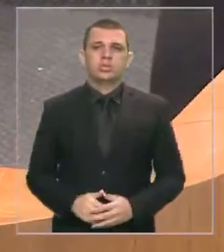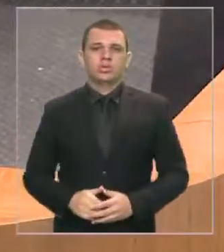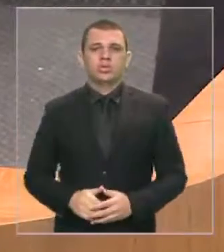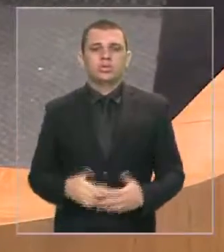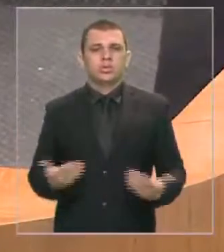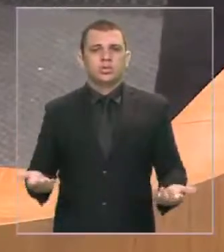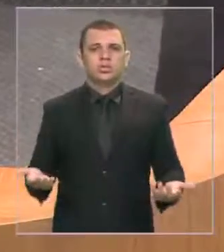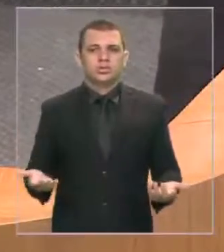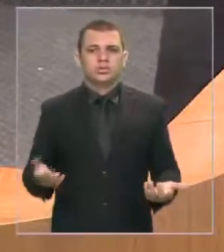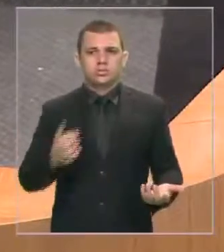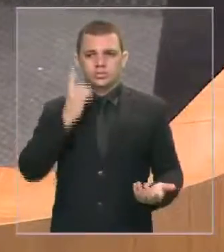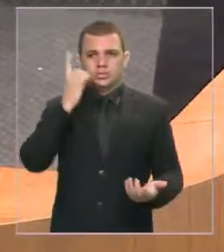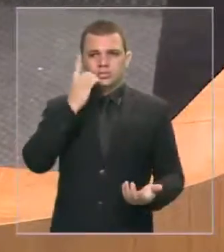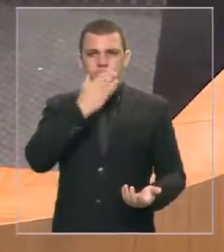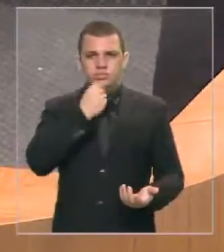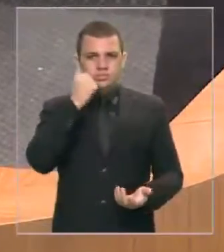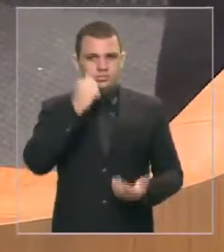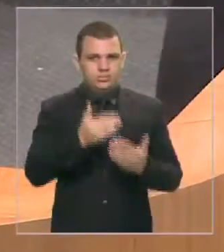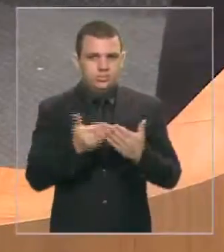deputados e deputadas,